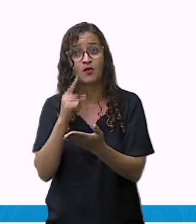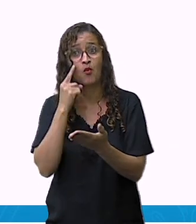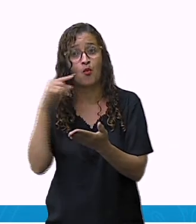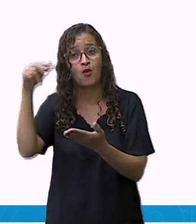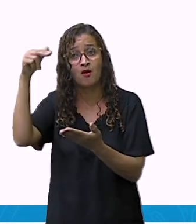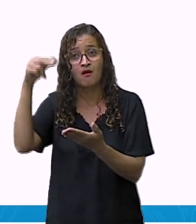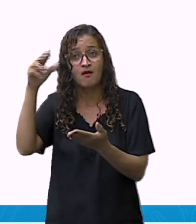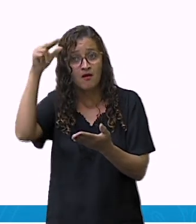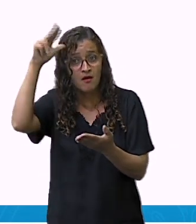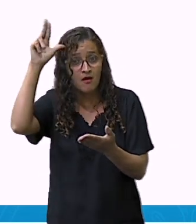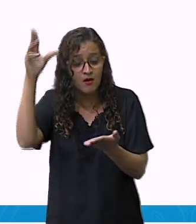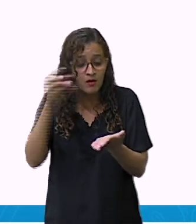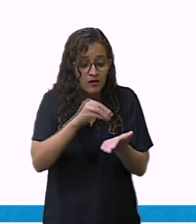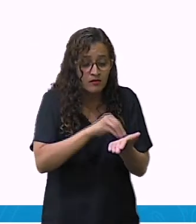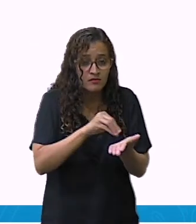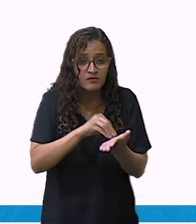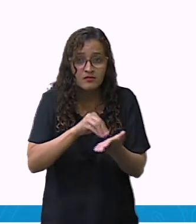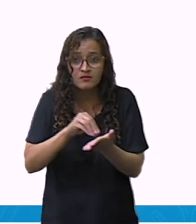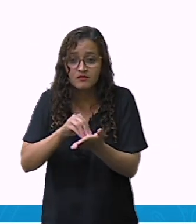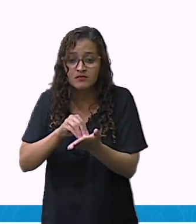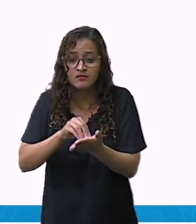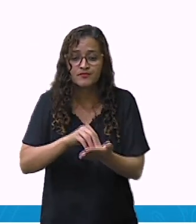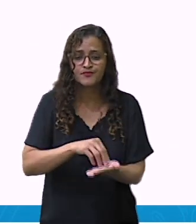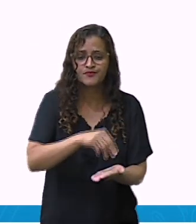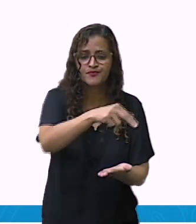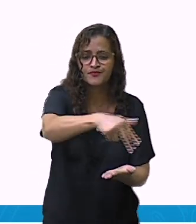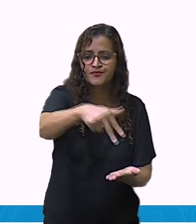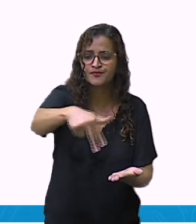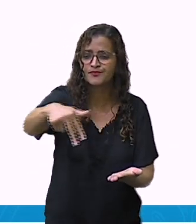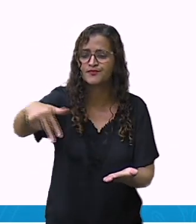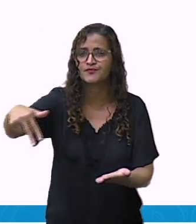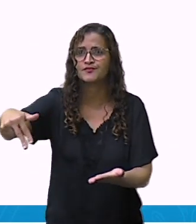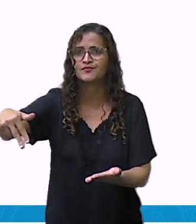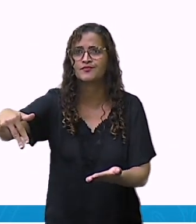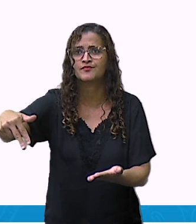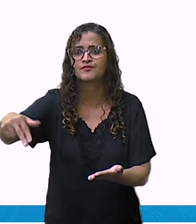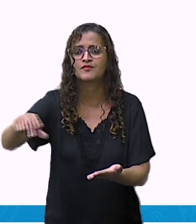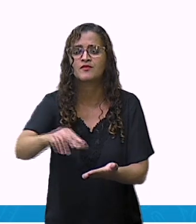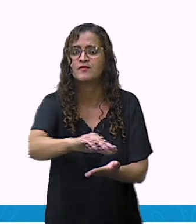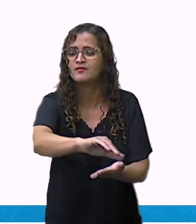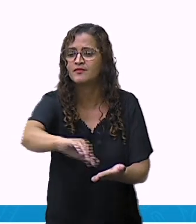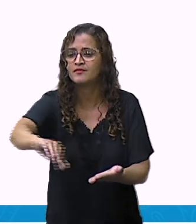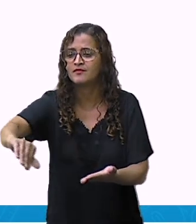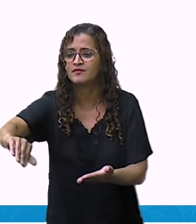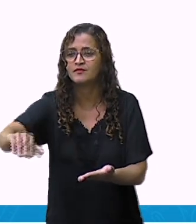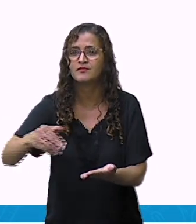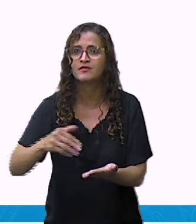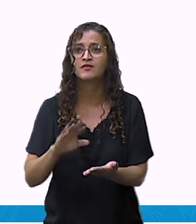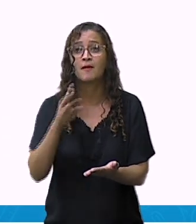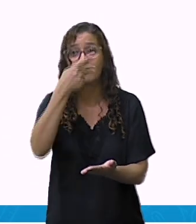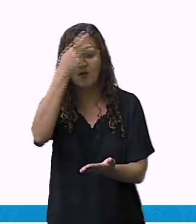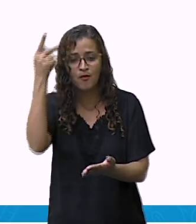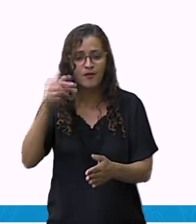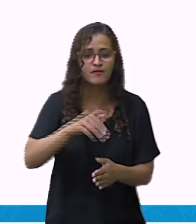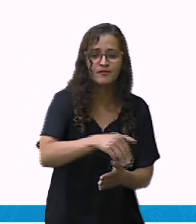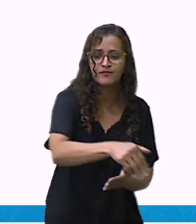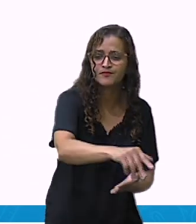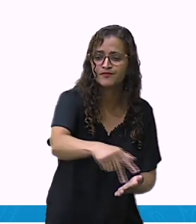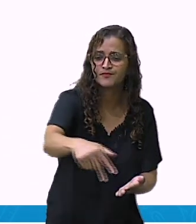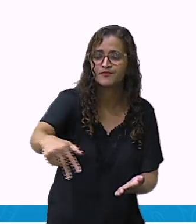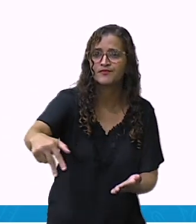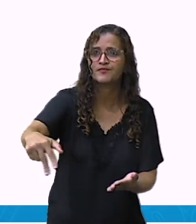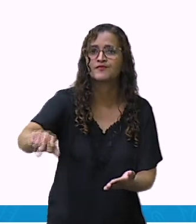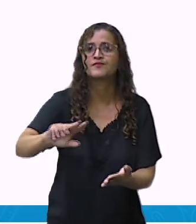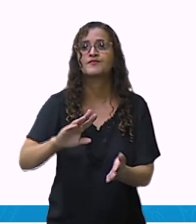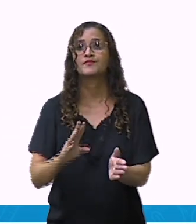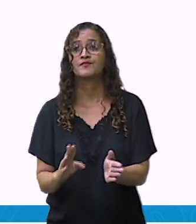xadrez que são colocadas na fileira da frente e são as primeiras a andar no jogo. Então, nós falamos